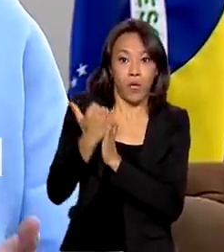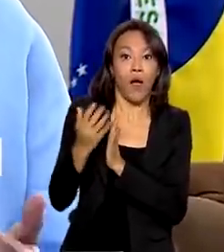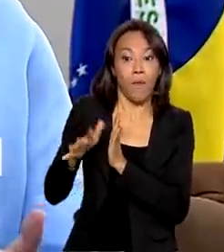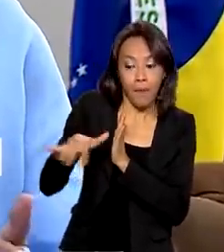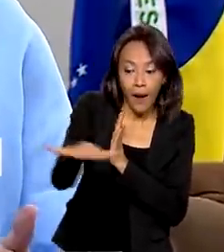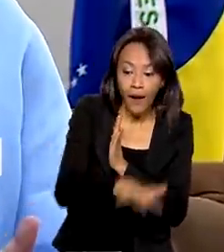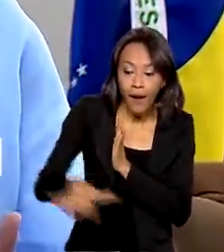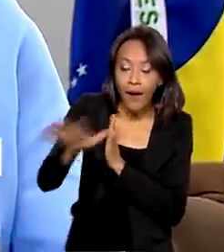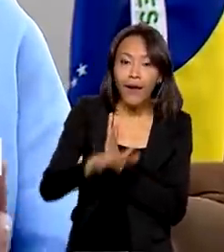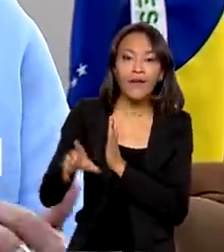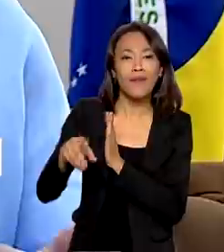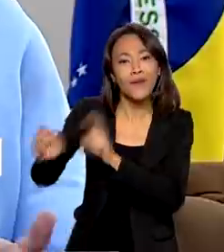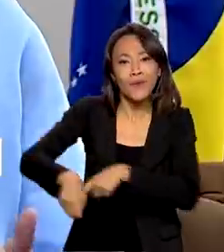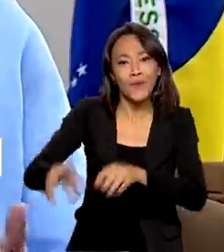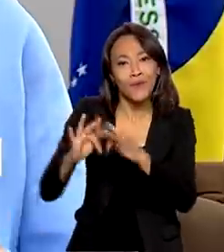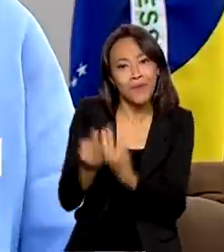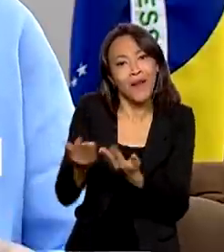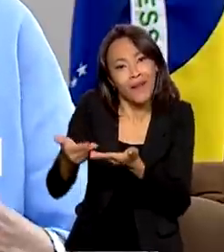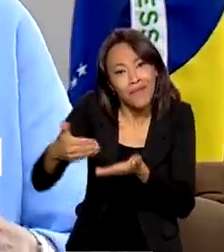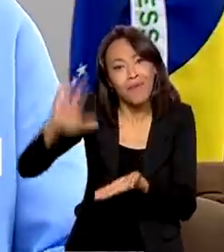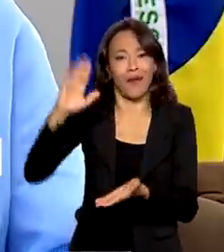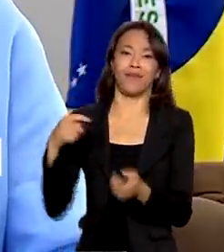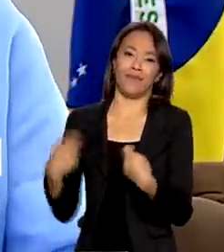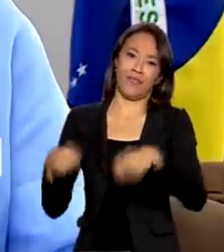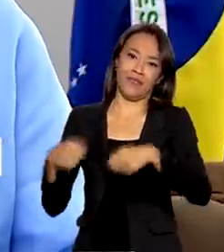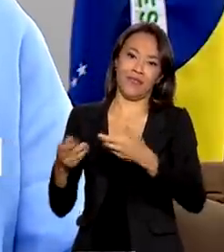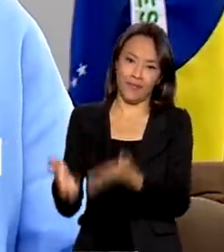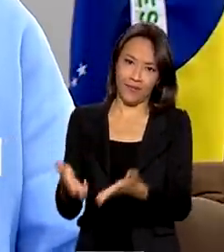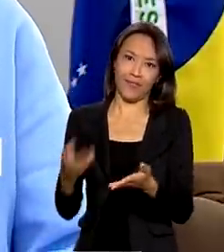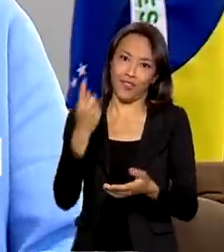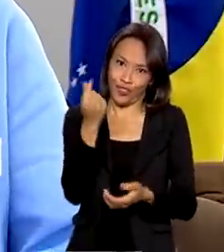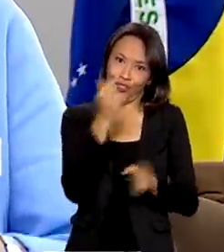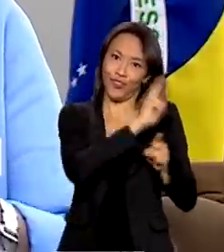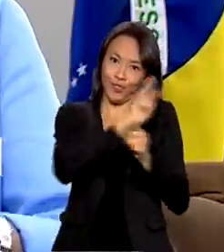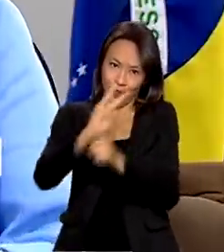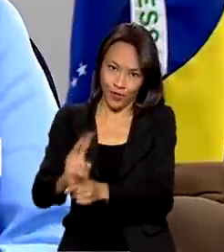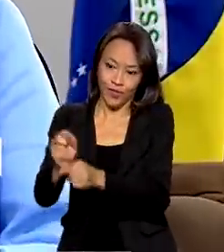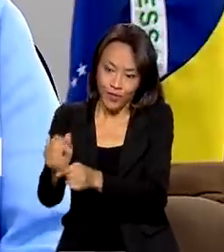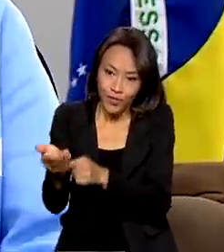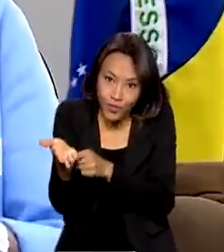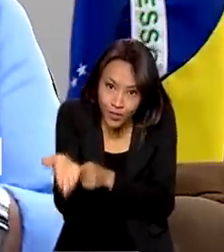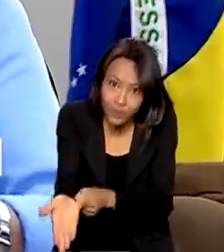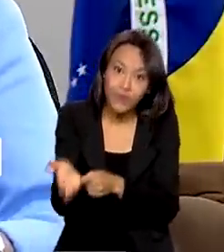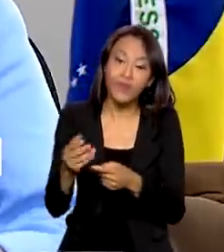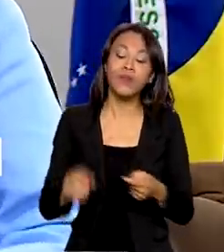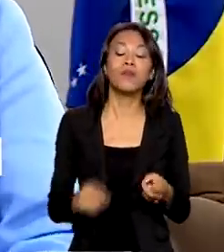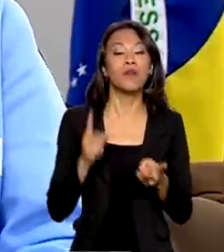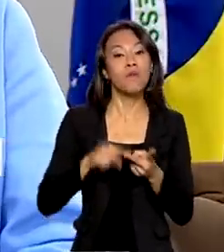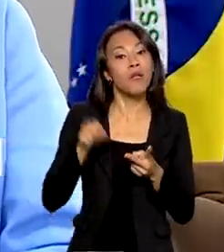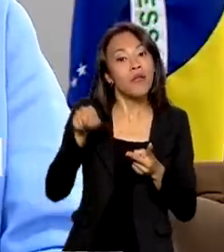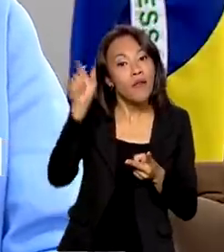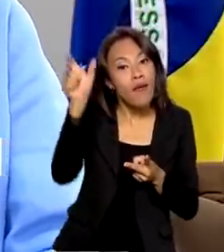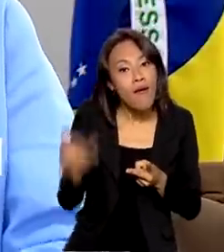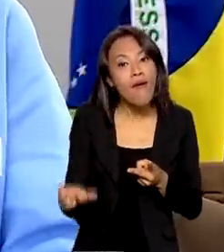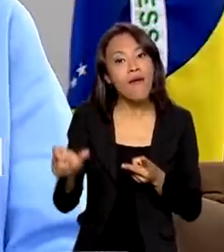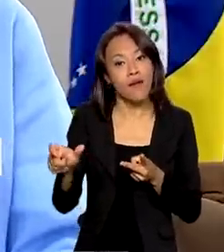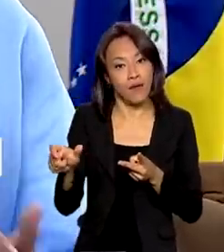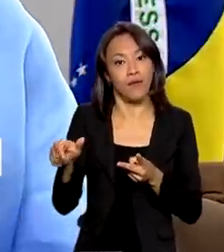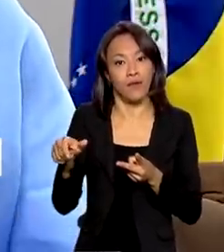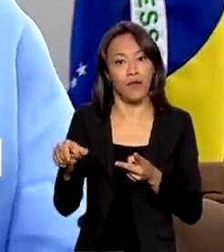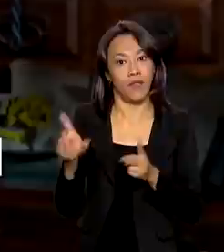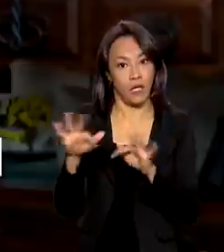pequeno produtor porque ele é que mais precisa de crédito e para que ele tenha também ele possa fazer